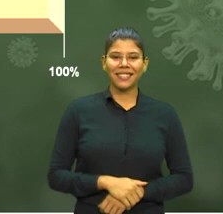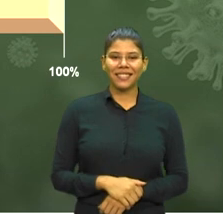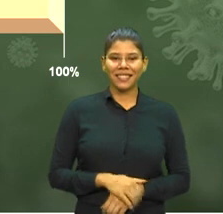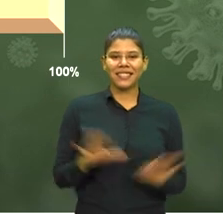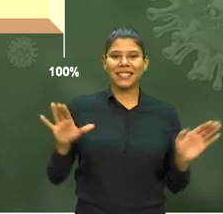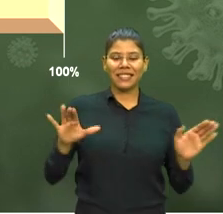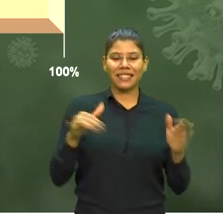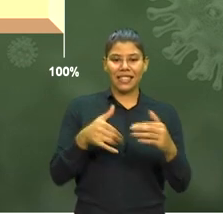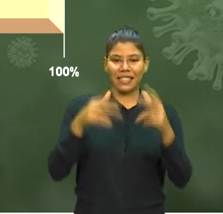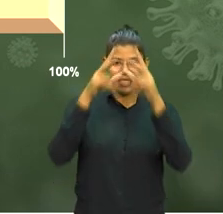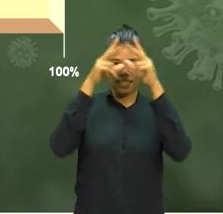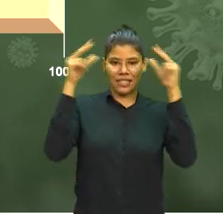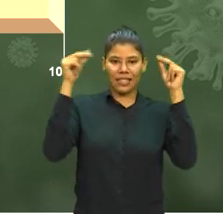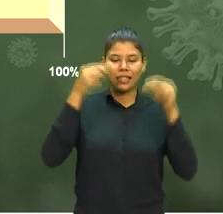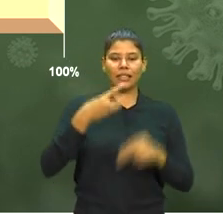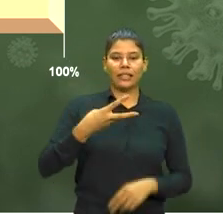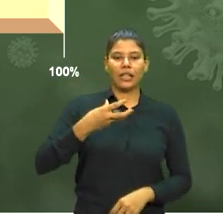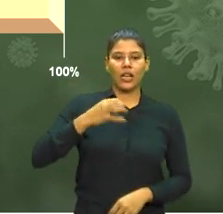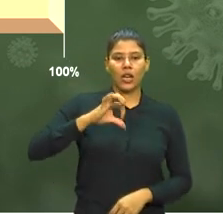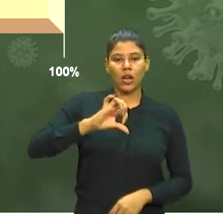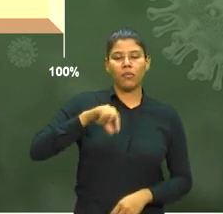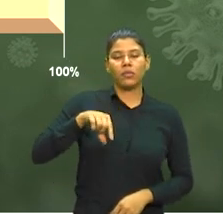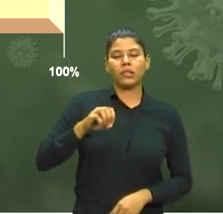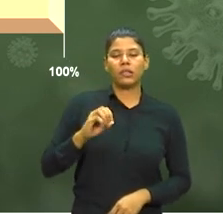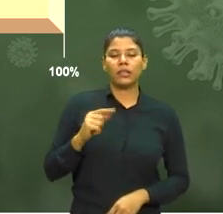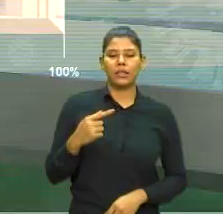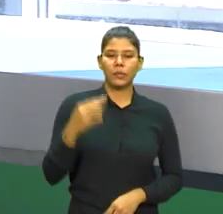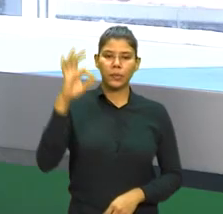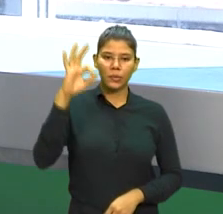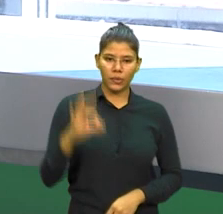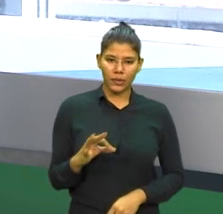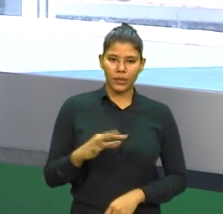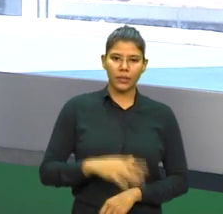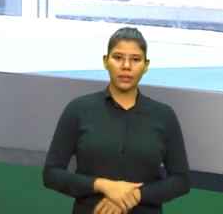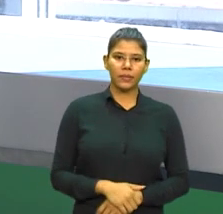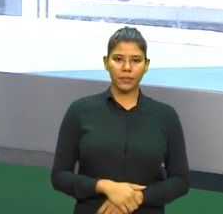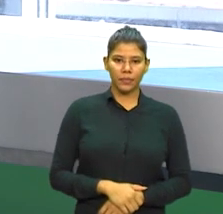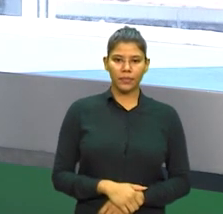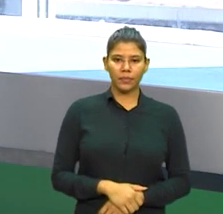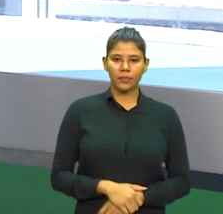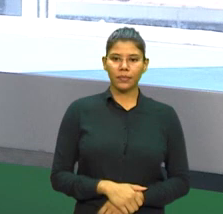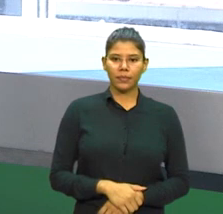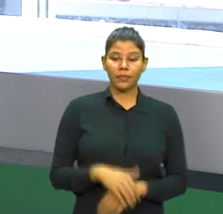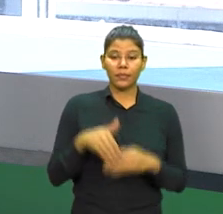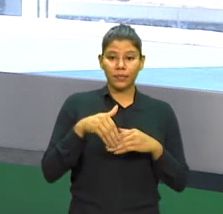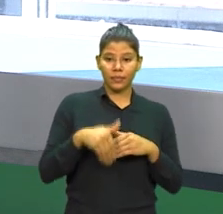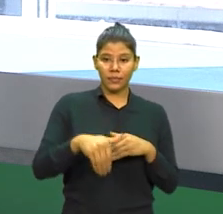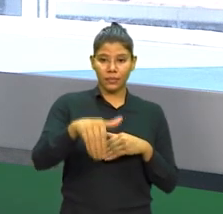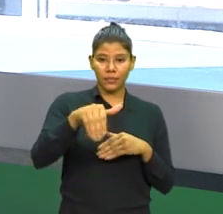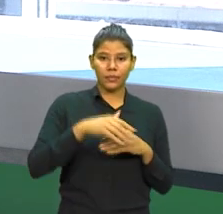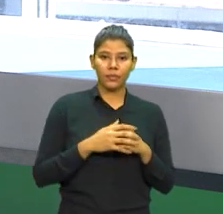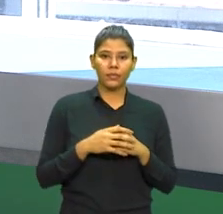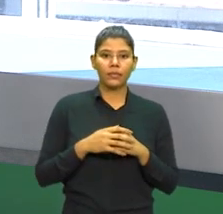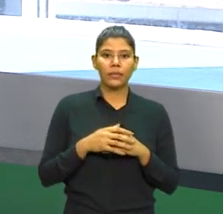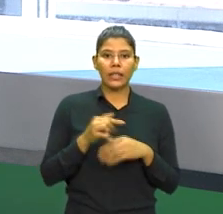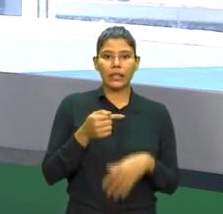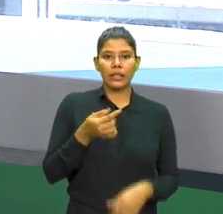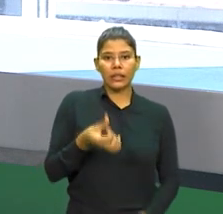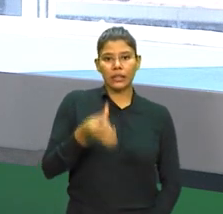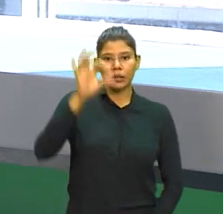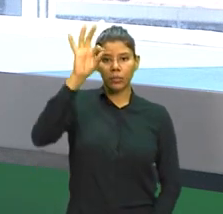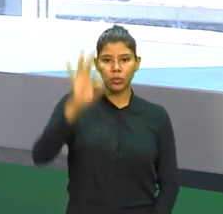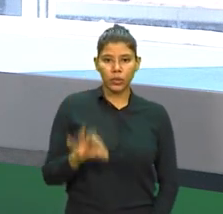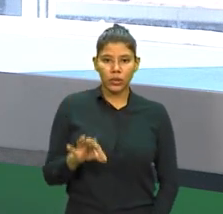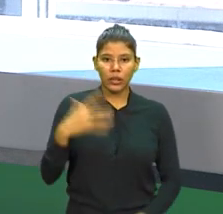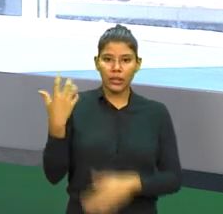enfermarias 39,07 por. veja no próximo bloco 76% das